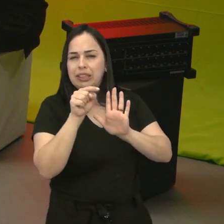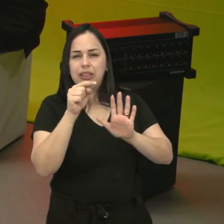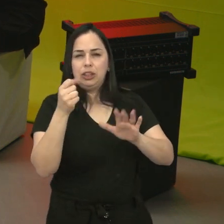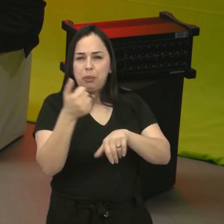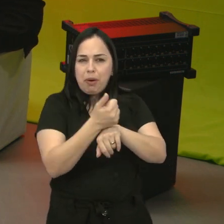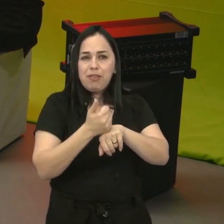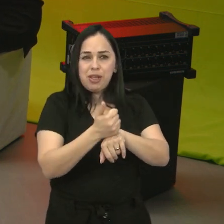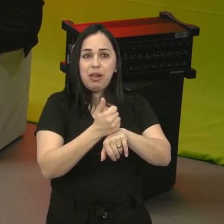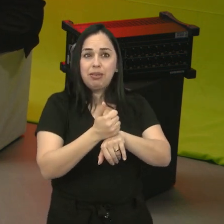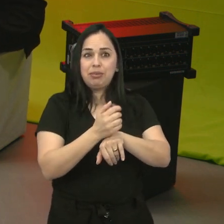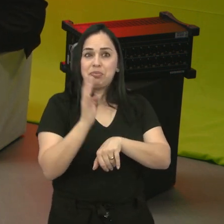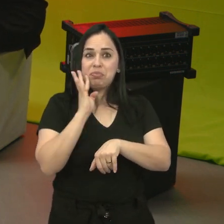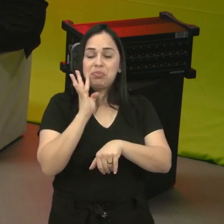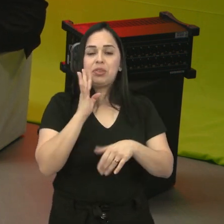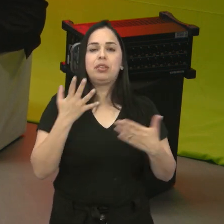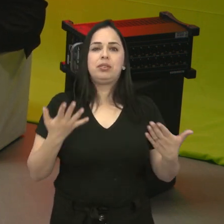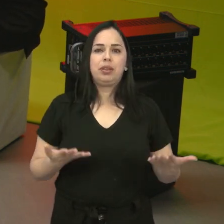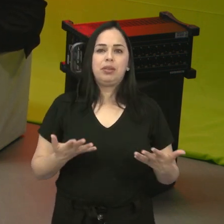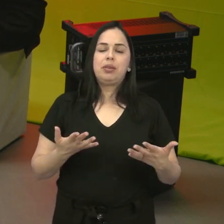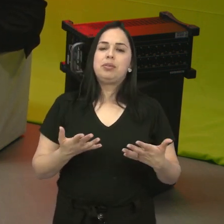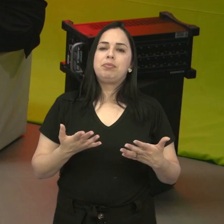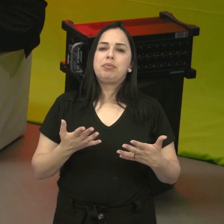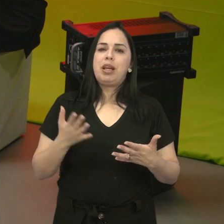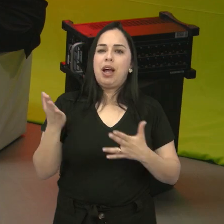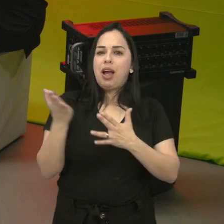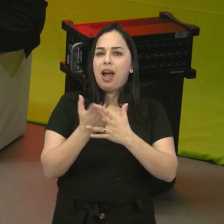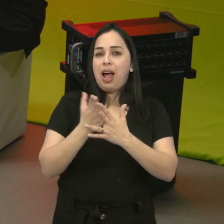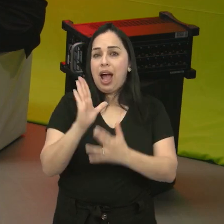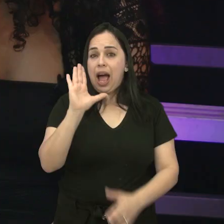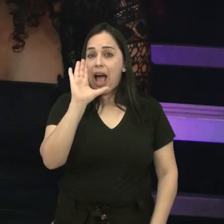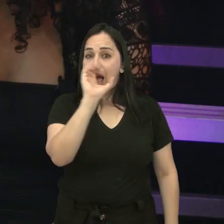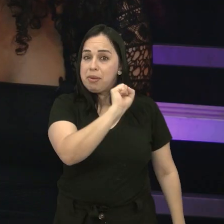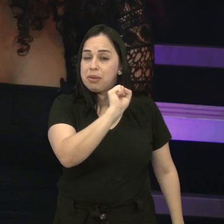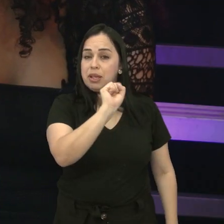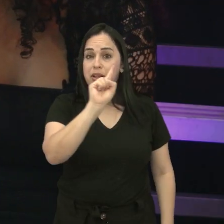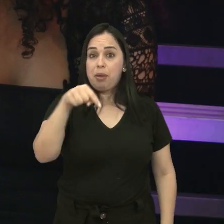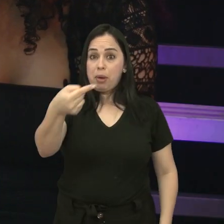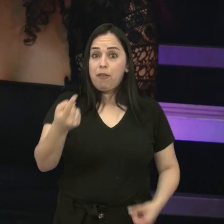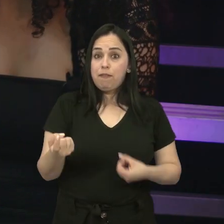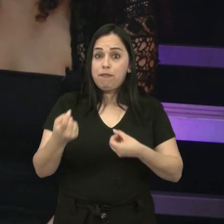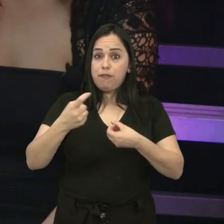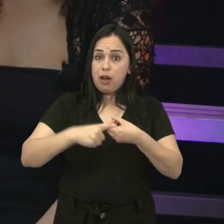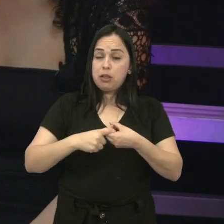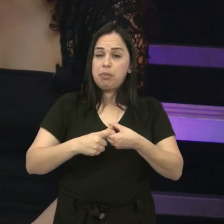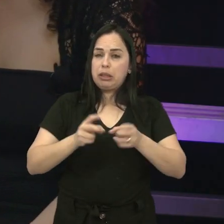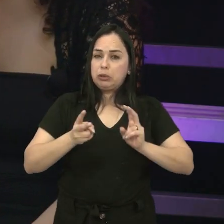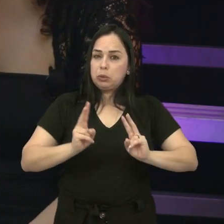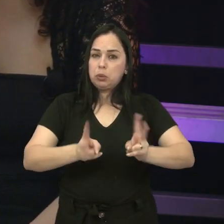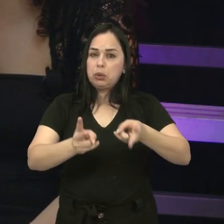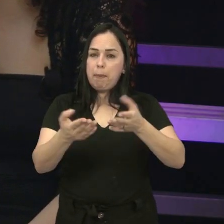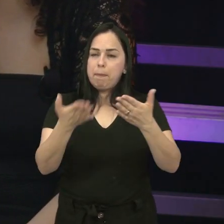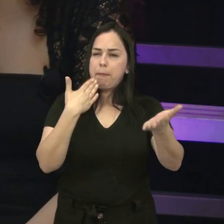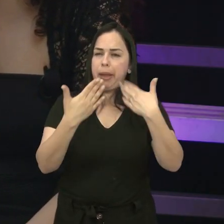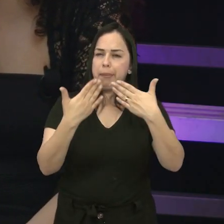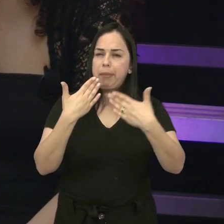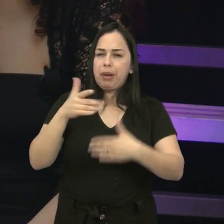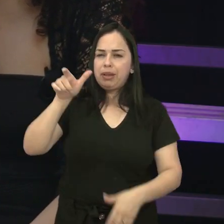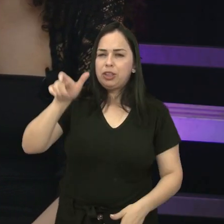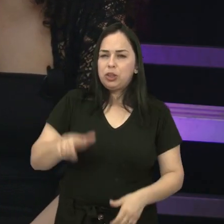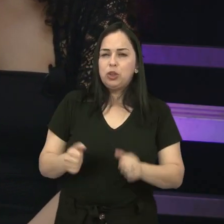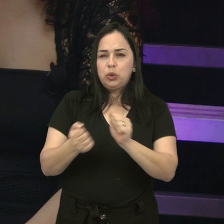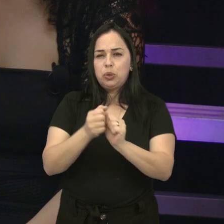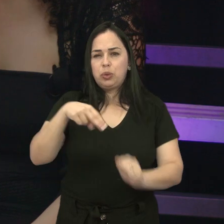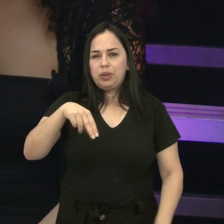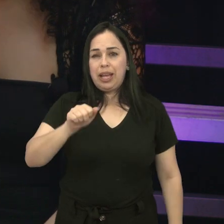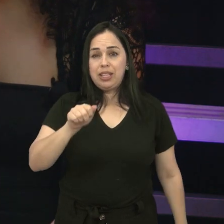né? Da sim, marca pessoal dele no trabalho. Isso é bem legal. Pessoal, a gente vai para um intervalo rapidinho, daqui a pouco a gente volta para continuar esse